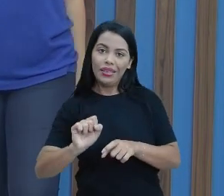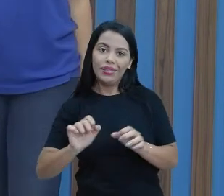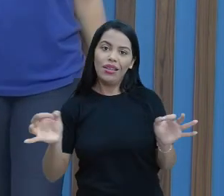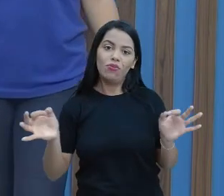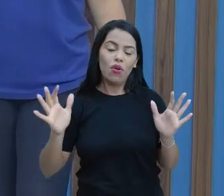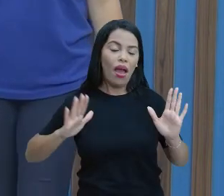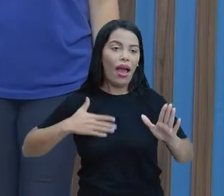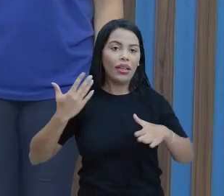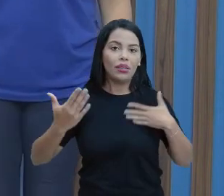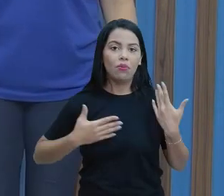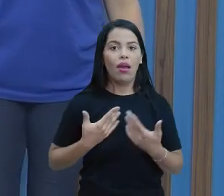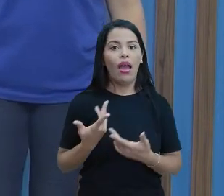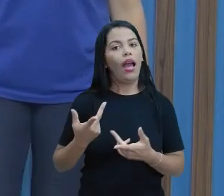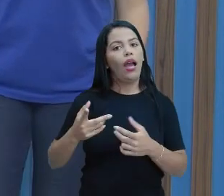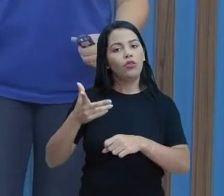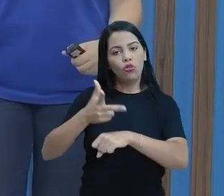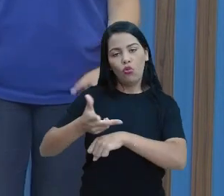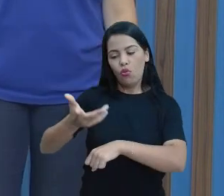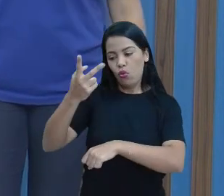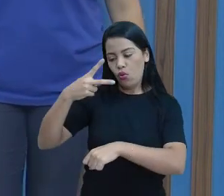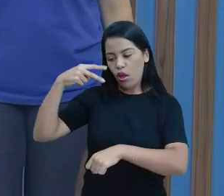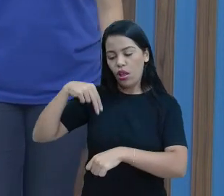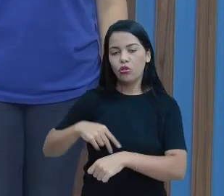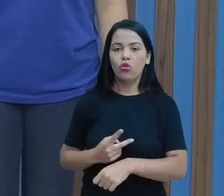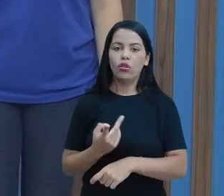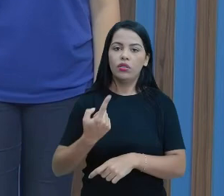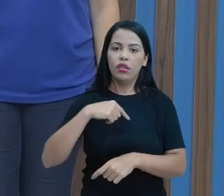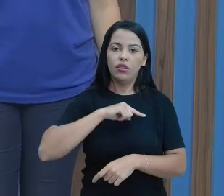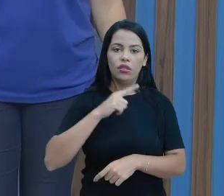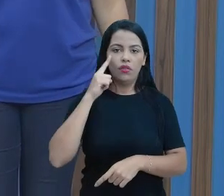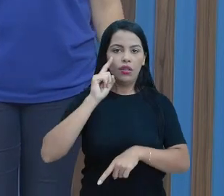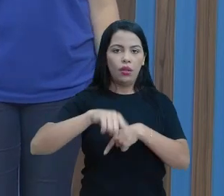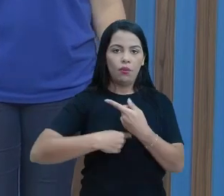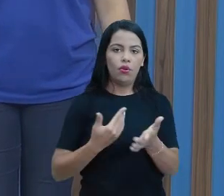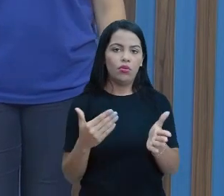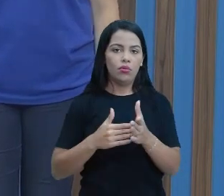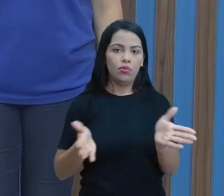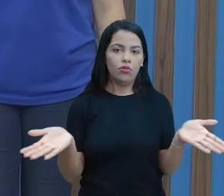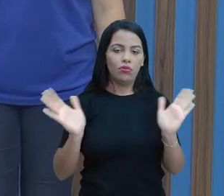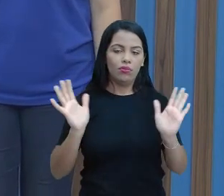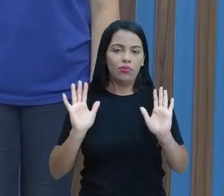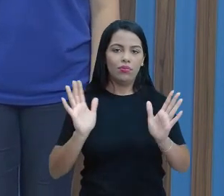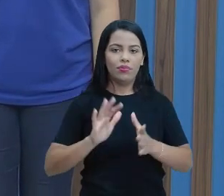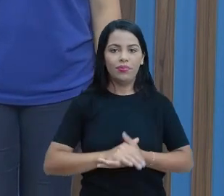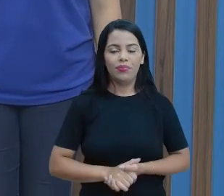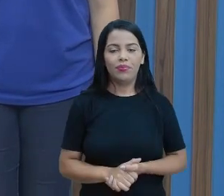Gil e Deivinho aqui ajudando a gente a fazer a aula massa. A gente se vê na próxima, tá bom? Até mais. Tchau, tchau.